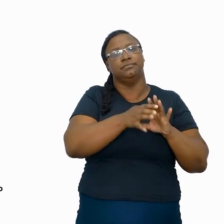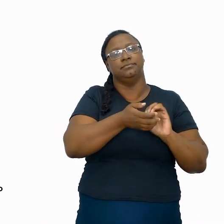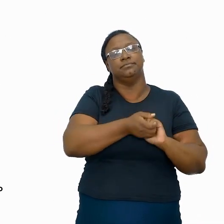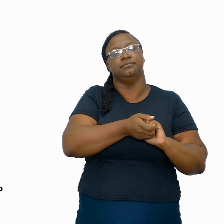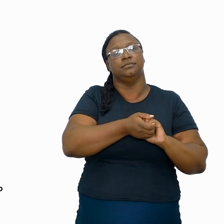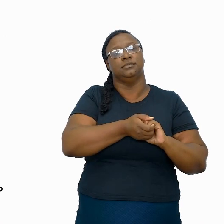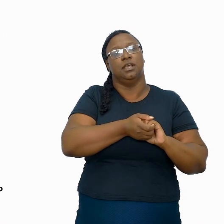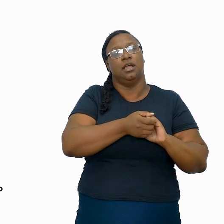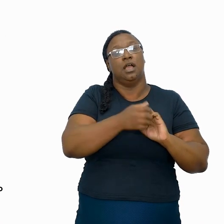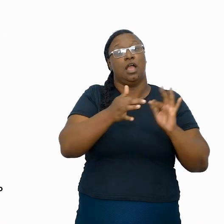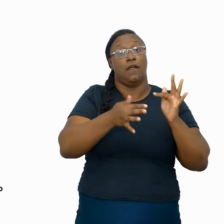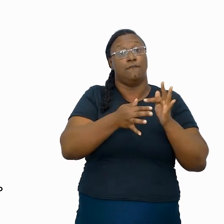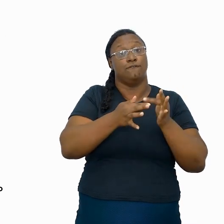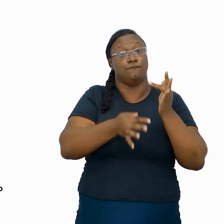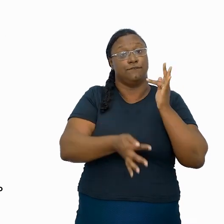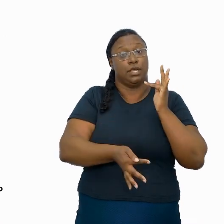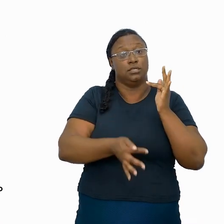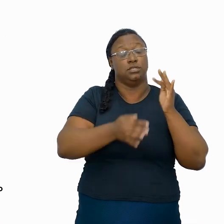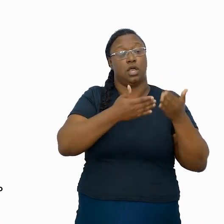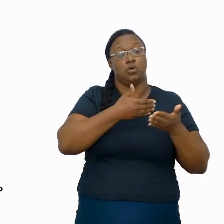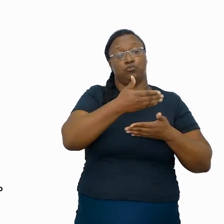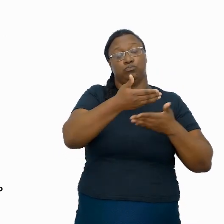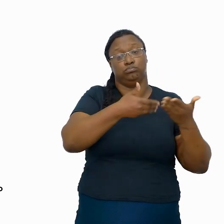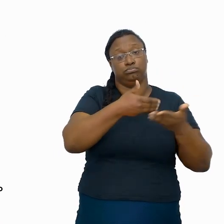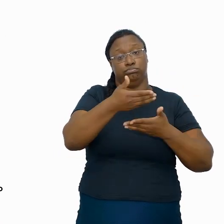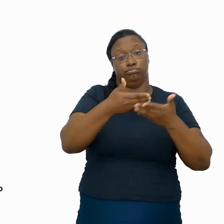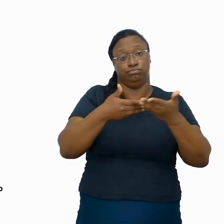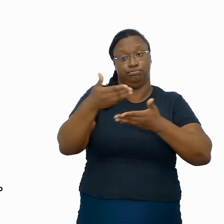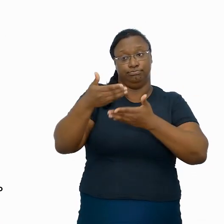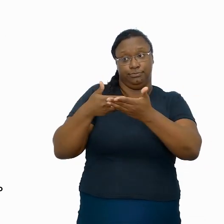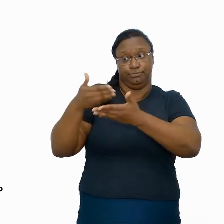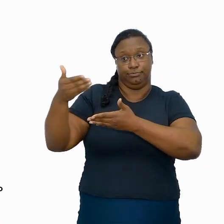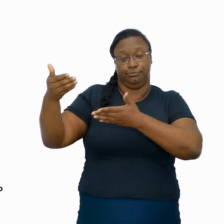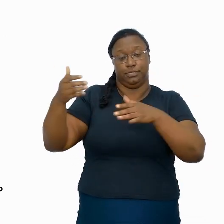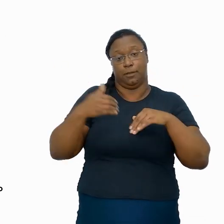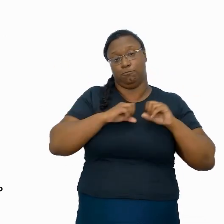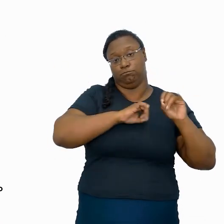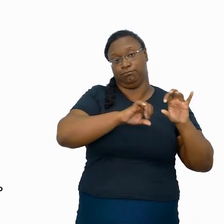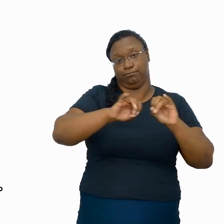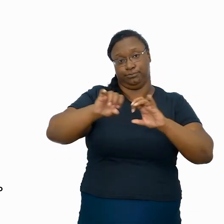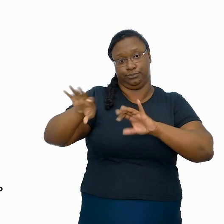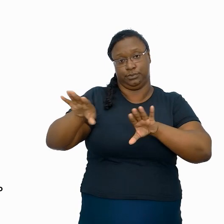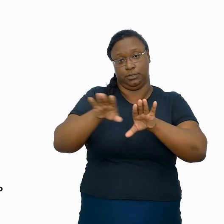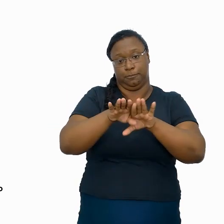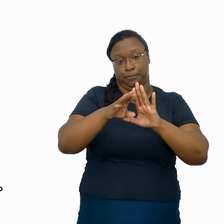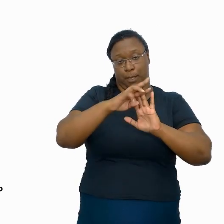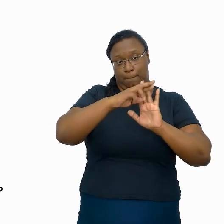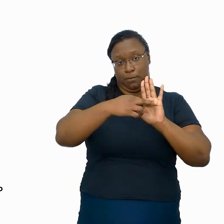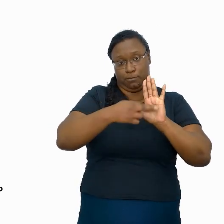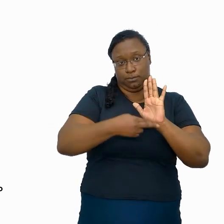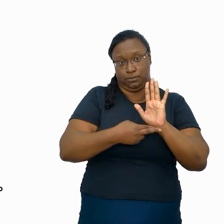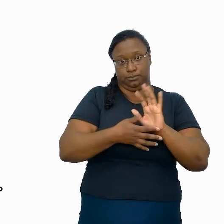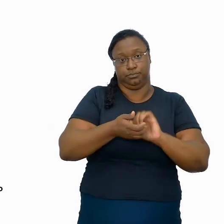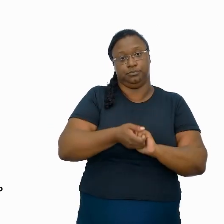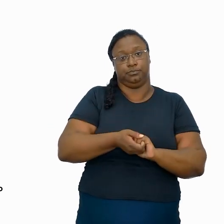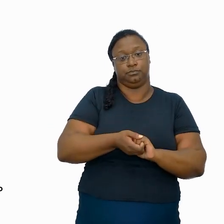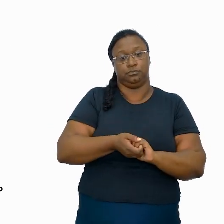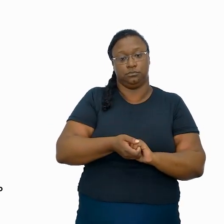de física, compartilhem boas práticas no nosso Padlet. Então, os endereços estão aqui,